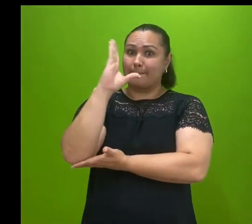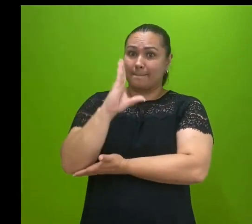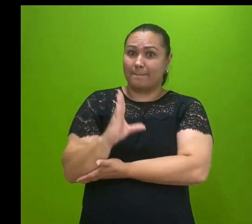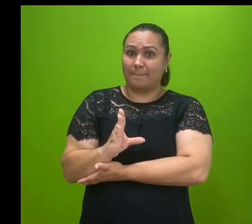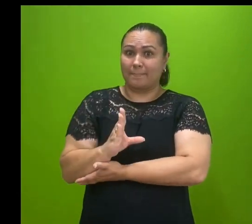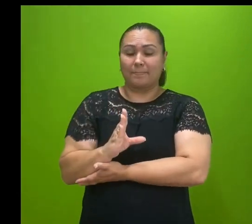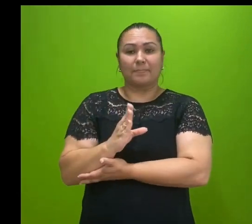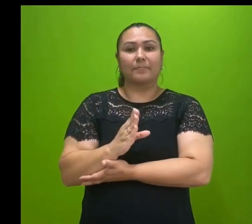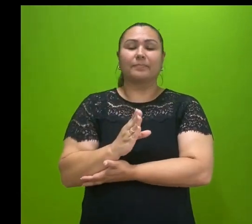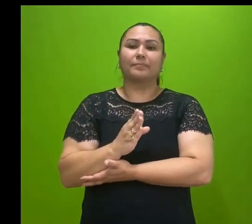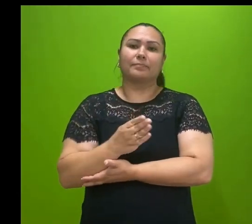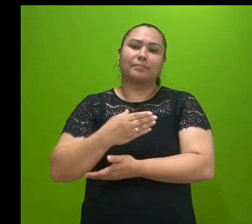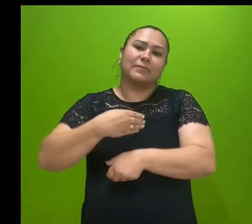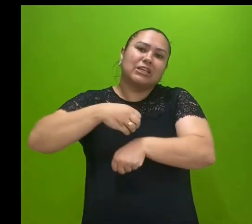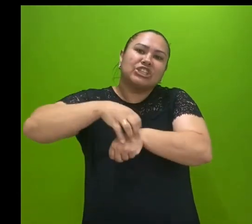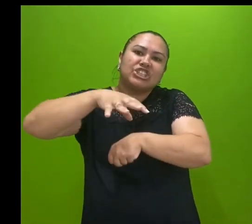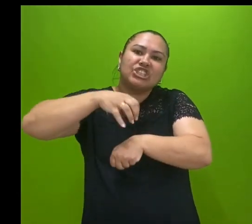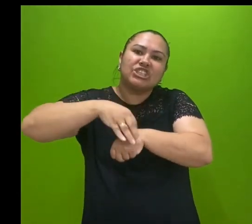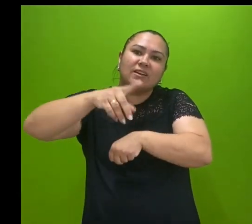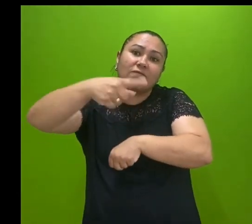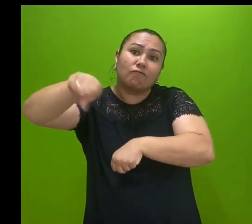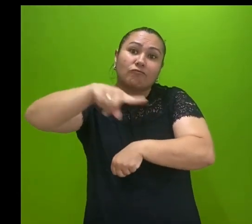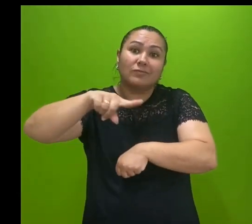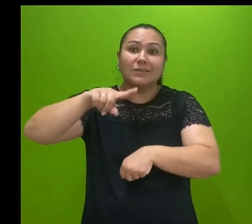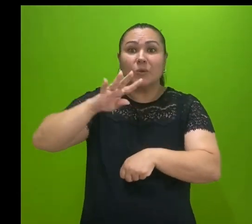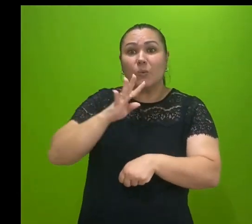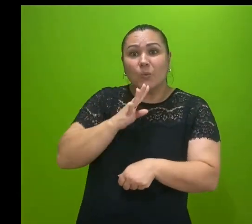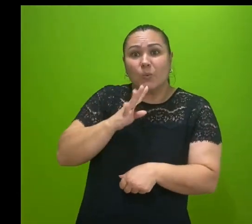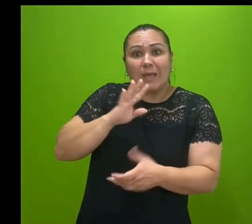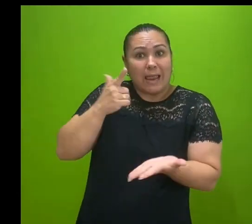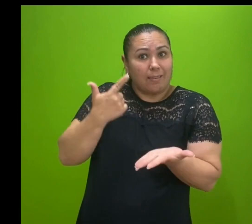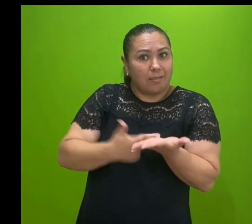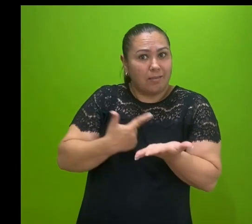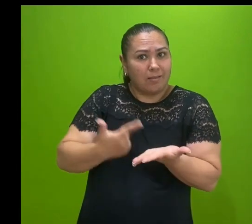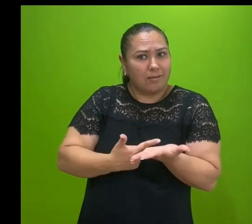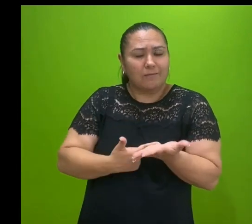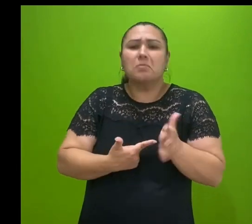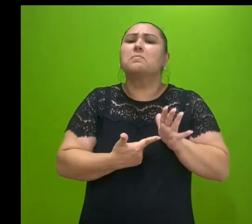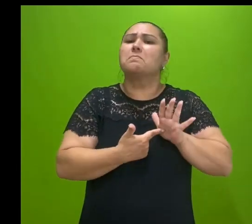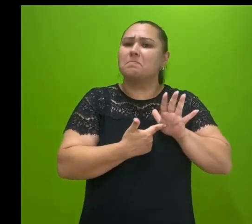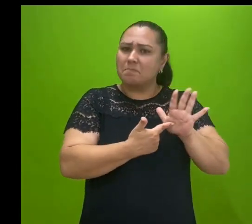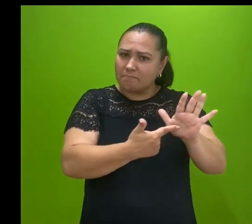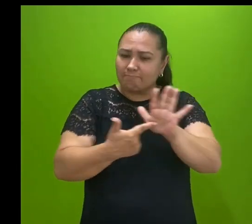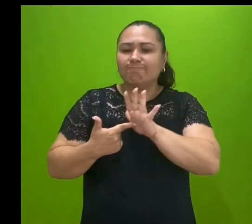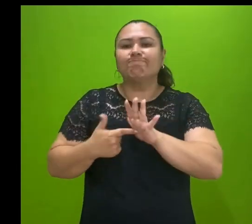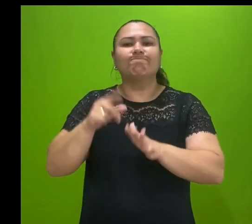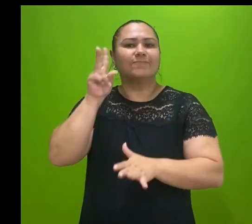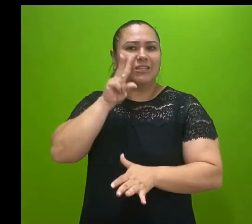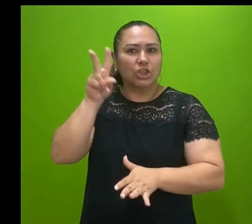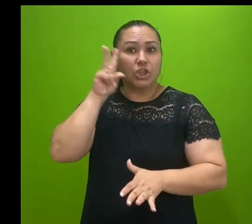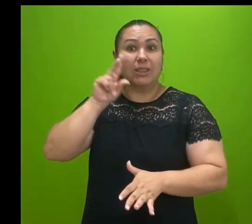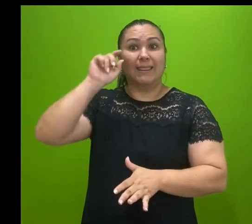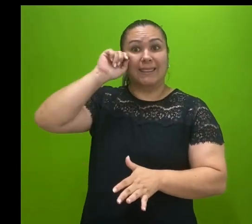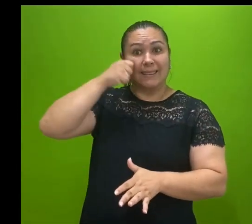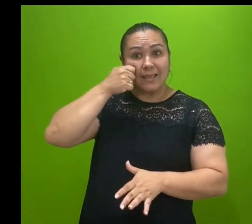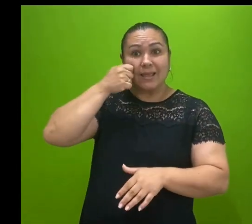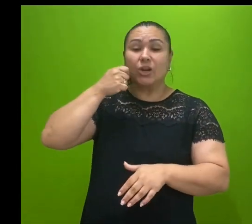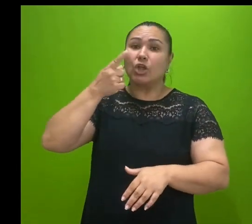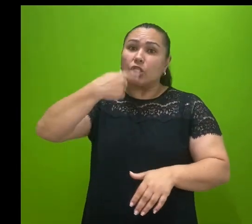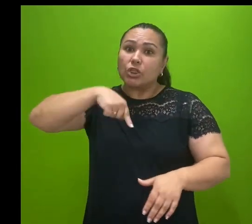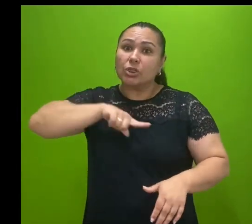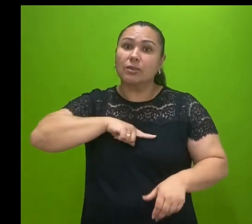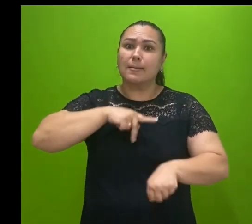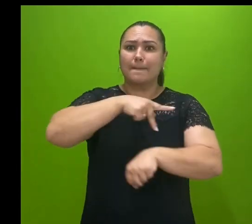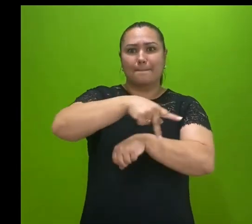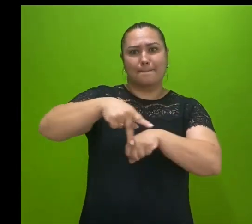Então, são autores brasileiros que a gente está aqui indicando, que vão mostrar muito da história